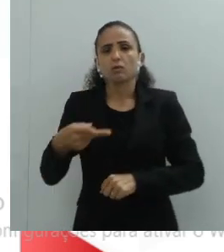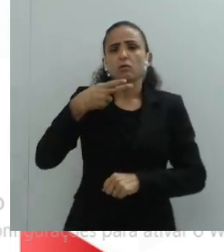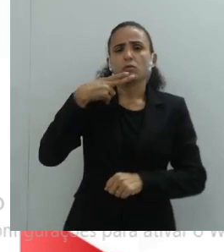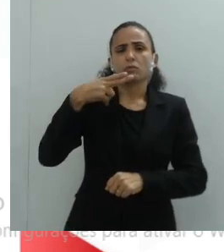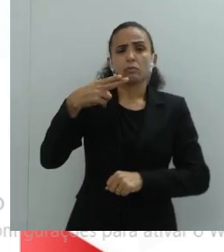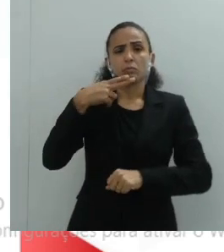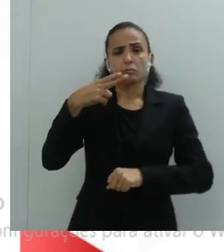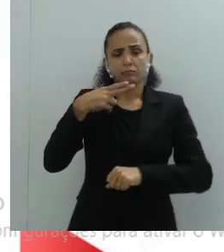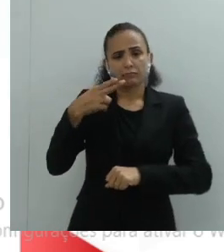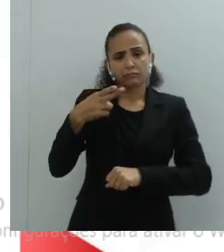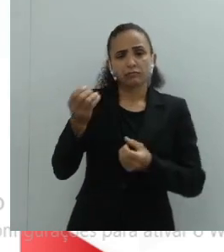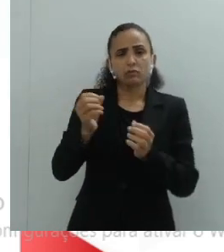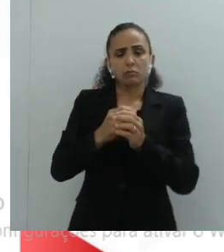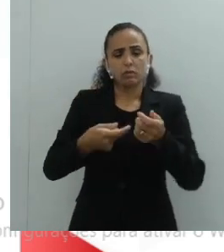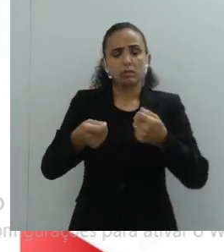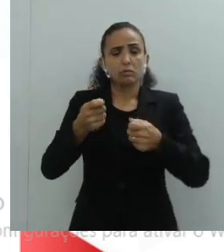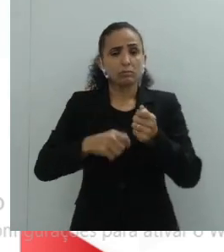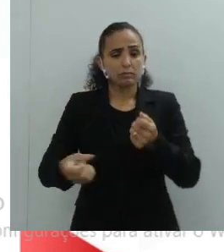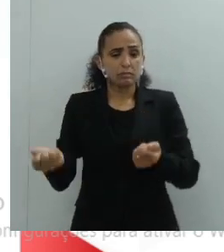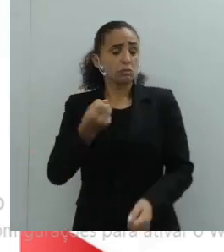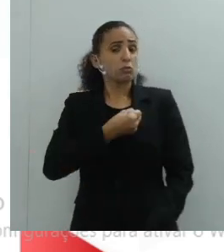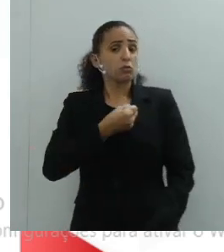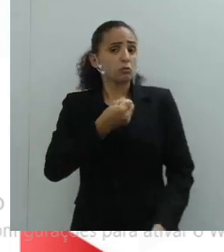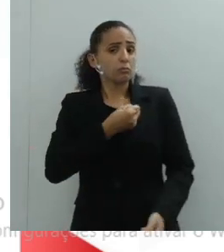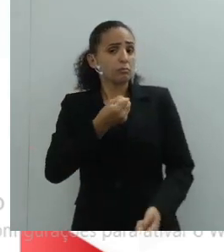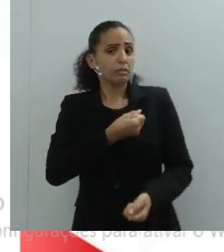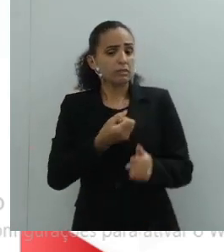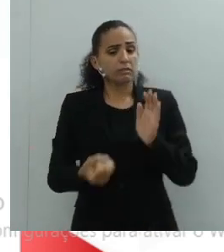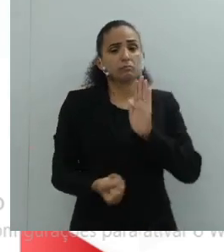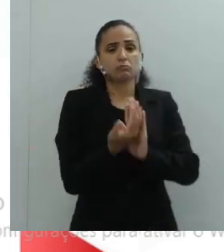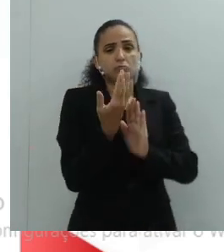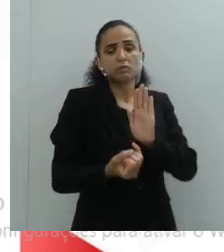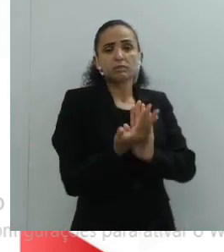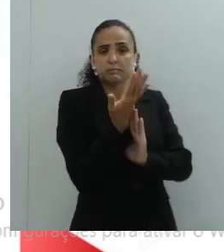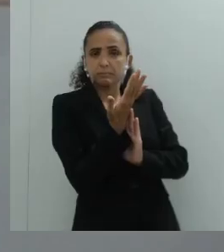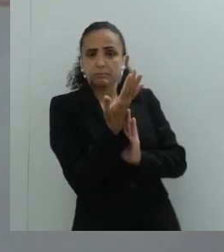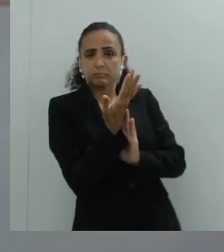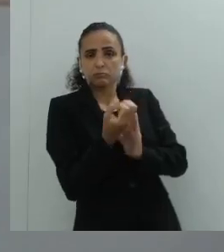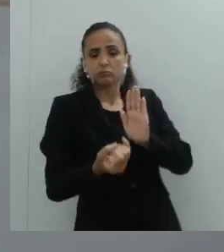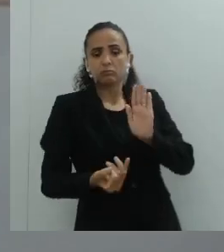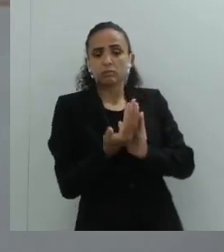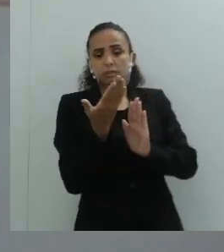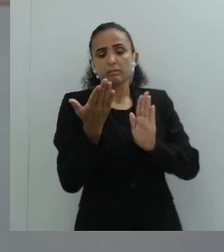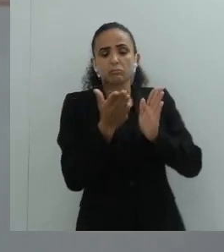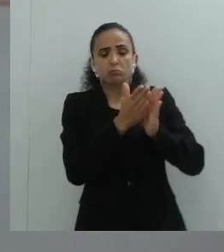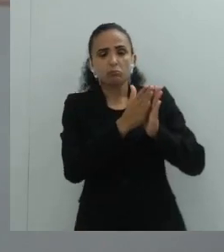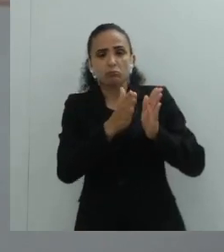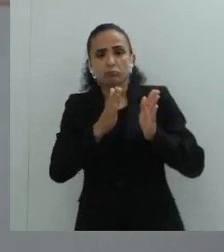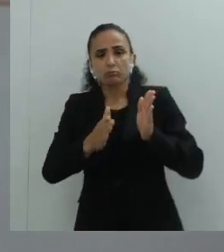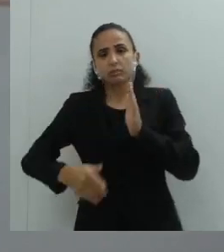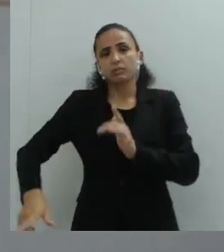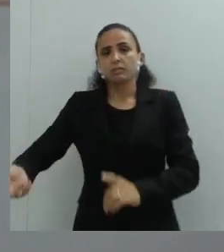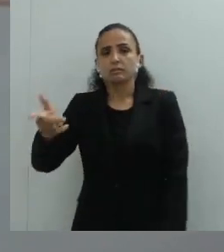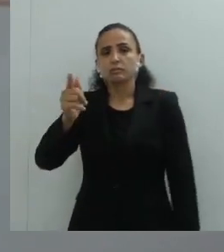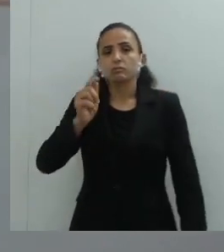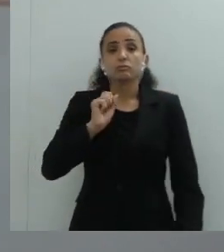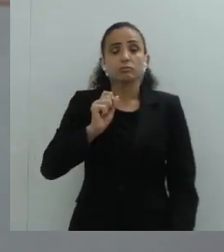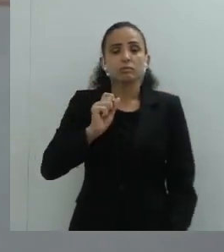um sofisticado sistema numérico, né? Como foi o caso dos mesopotâmicos, dos